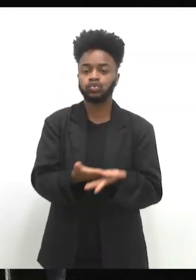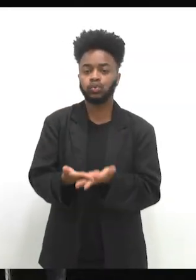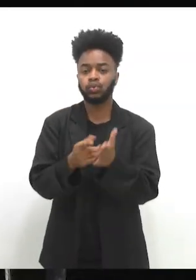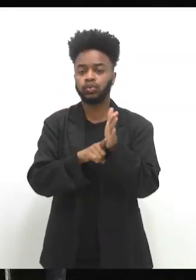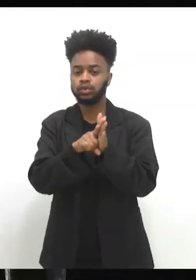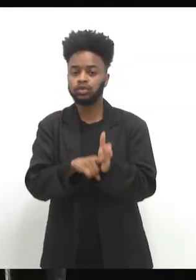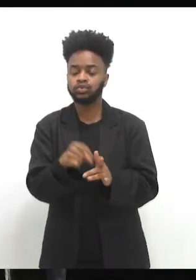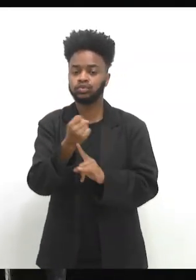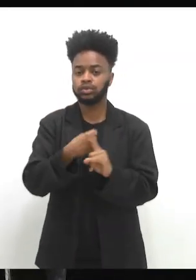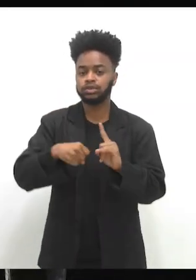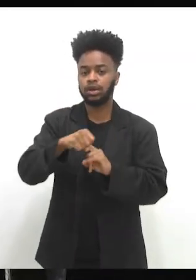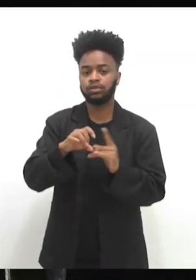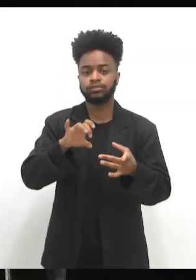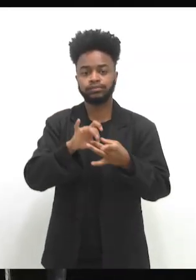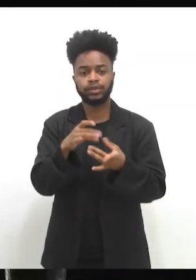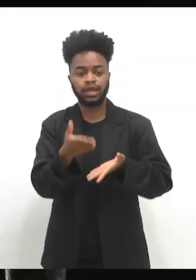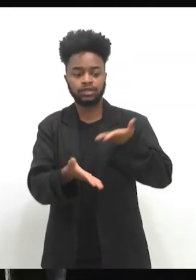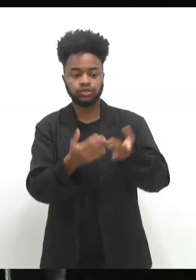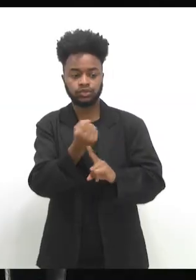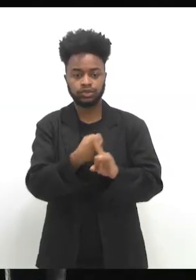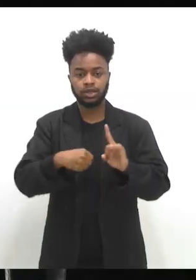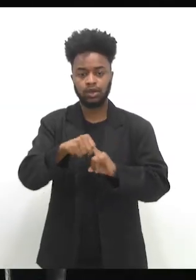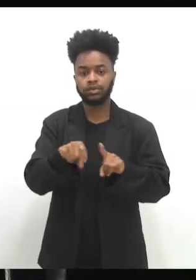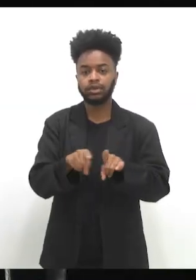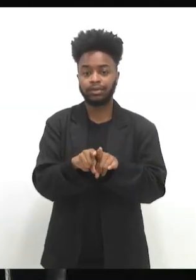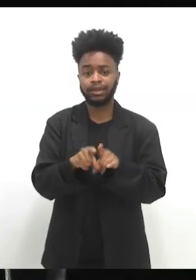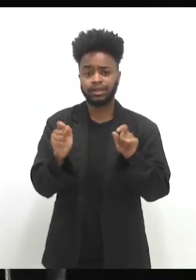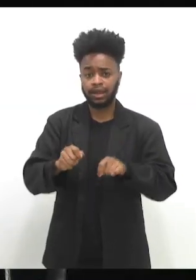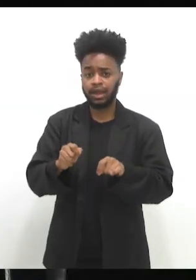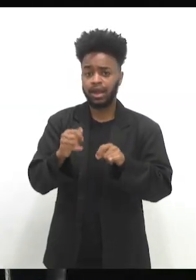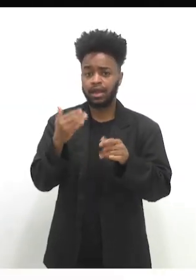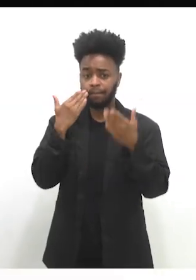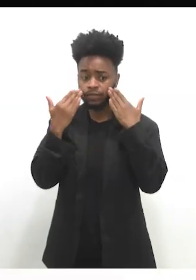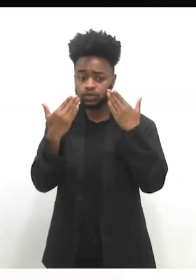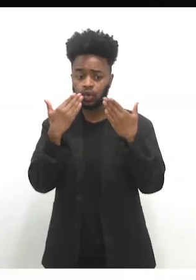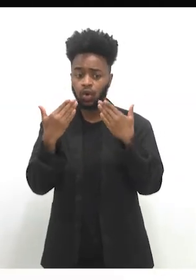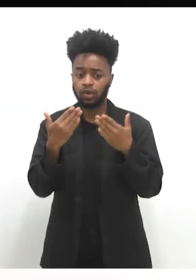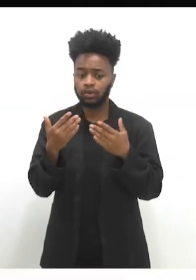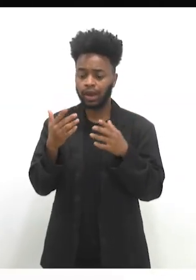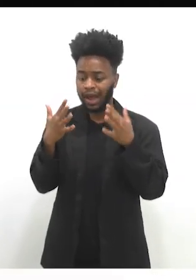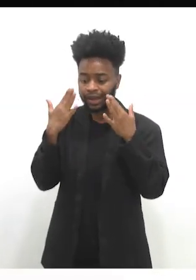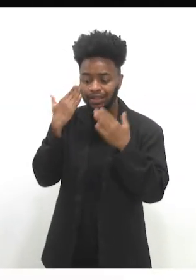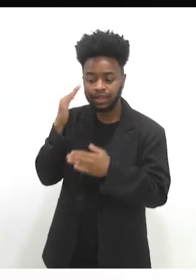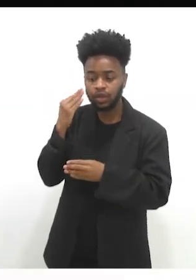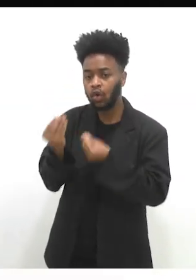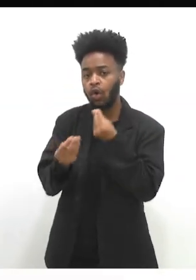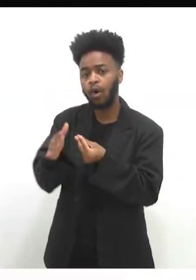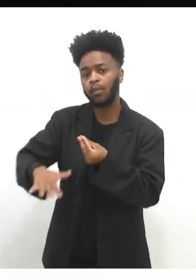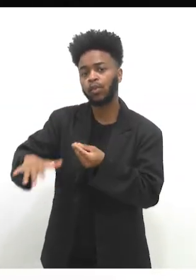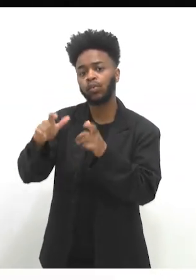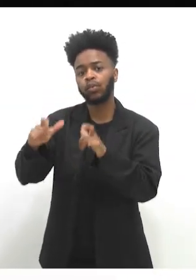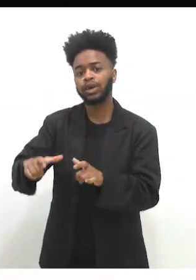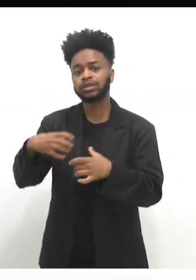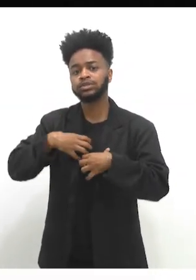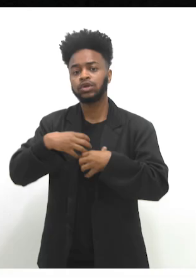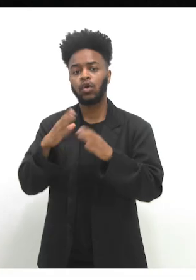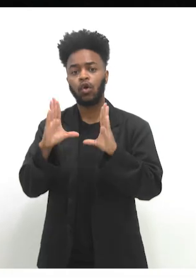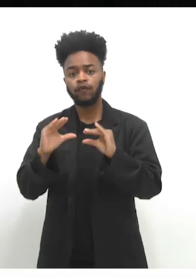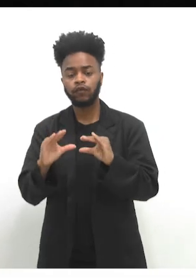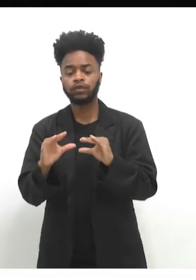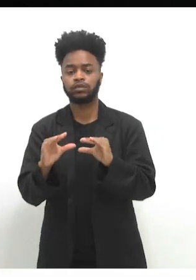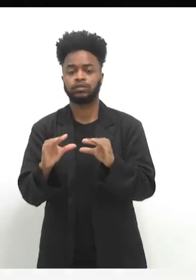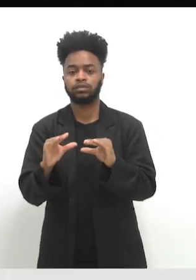estudo social, com um assistente social, com um psicólogo, para que essa criança seja ouvida, para entender o ambiente familiar onde ela se sente